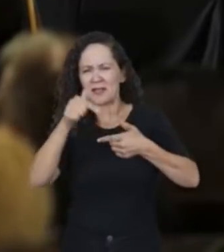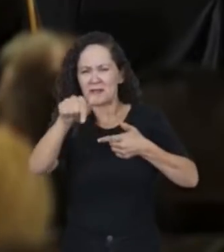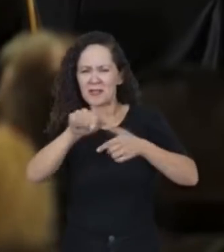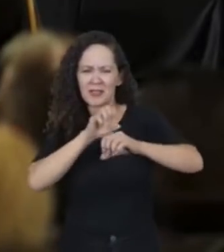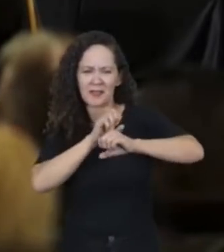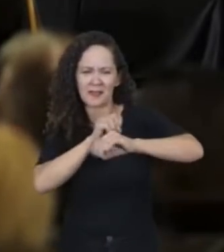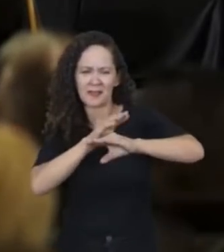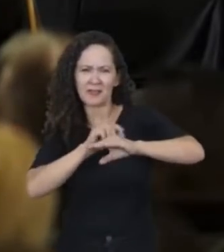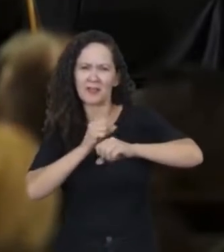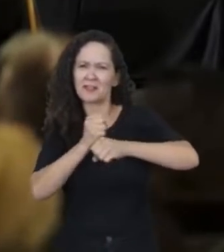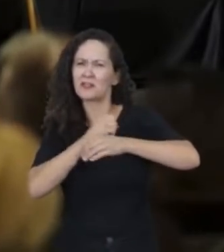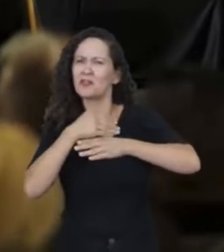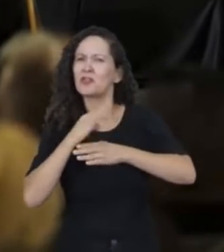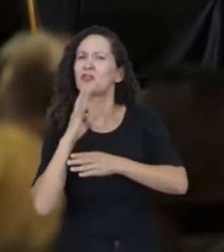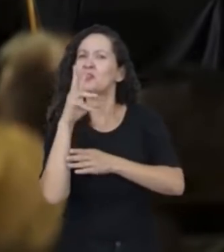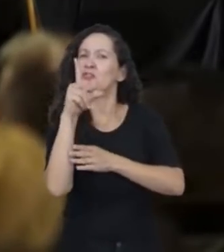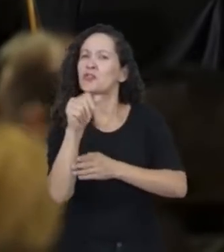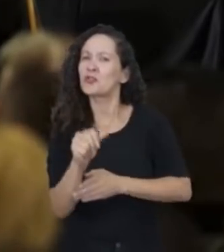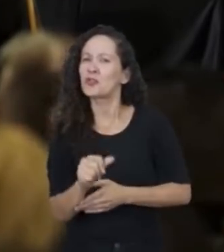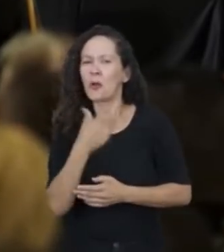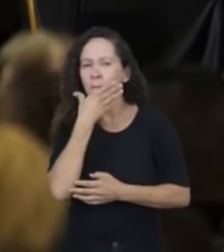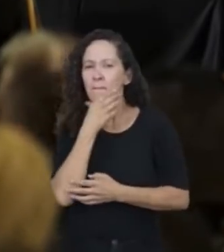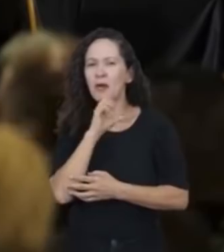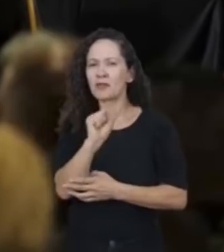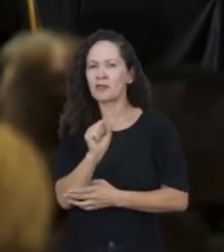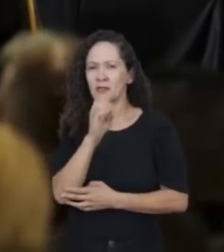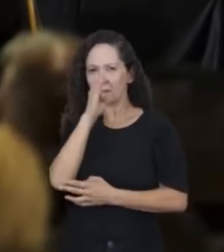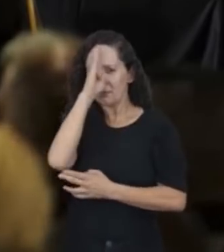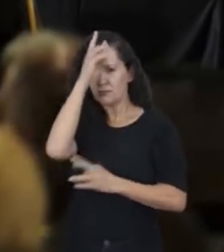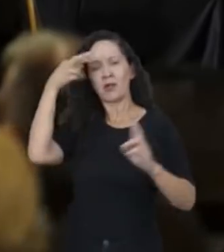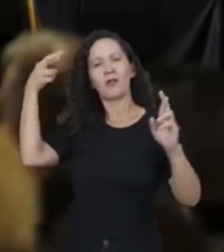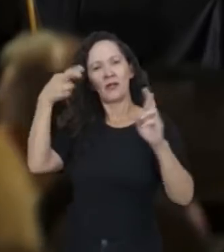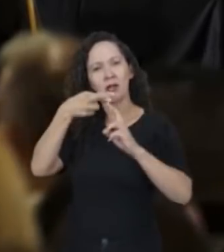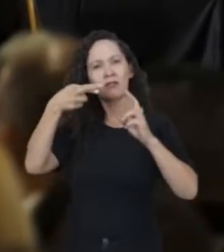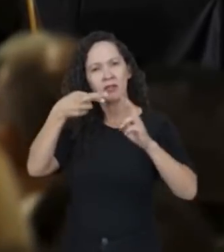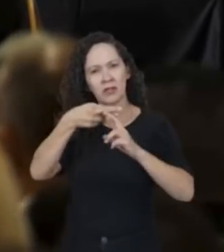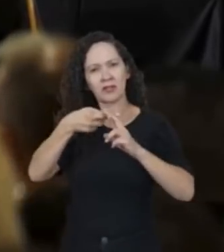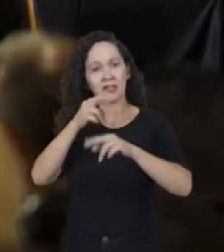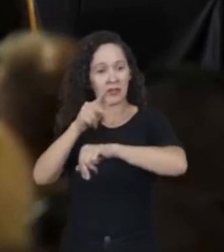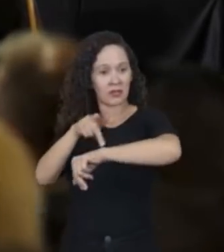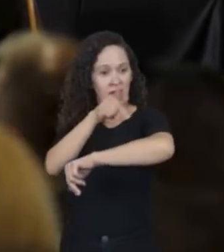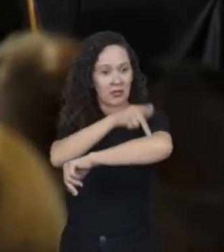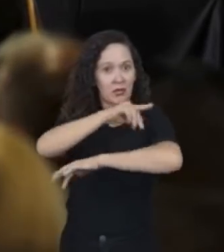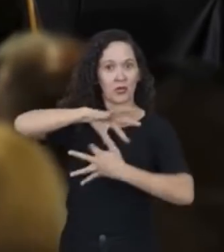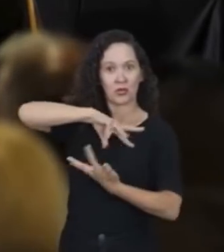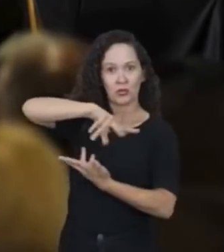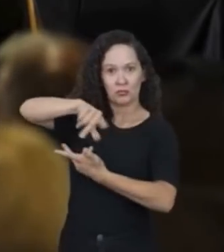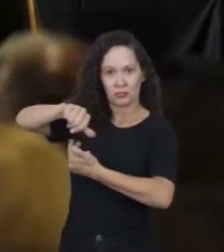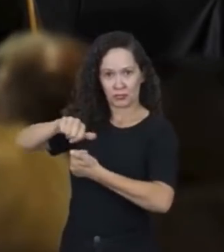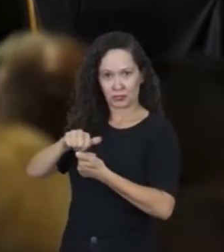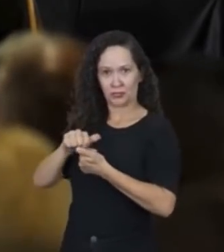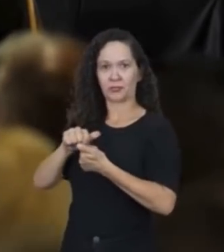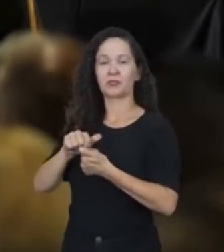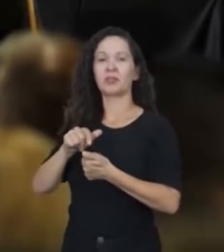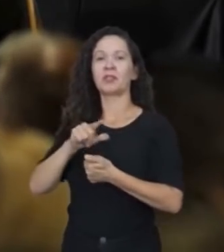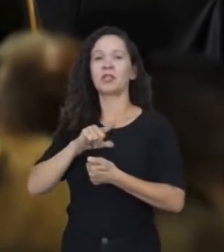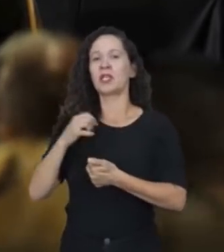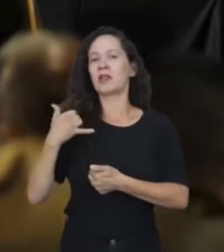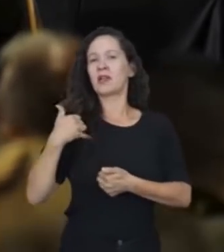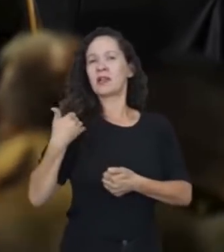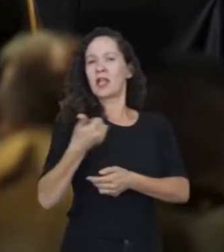uma das principais referências da pedagogia Mundial cujo centenário de nascimento